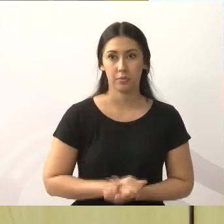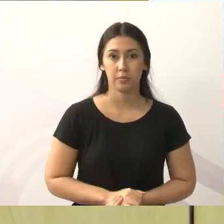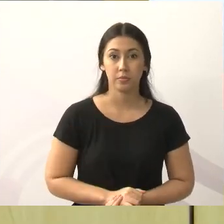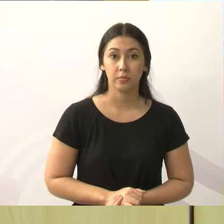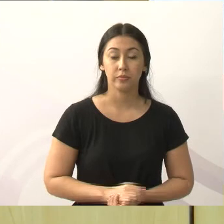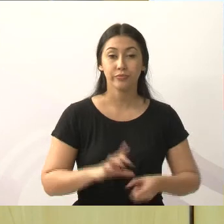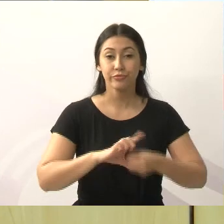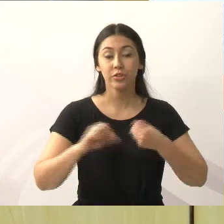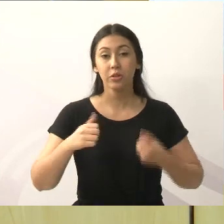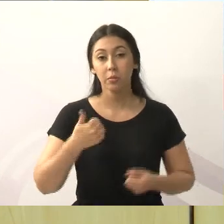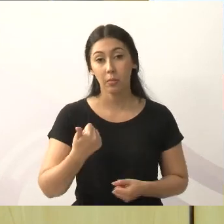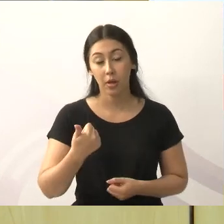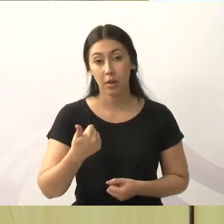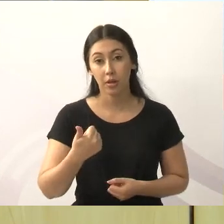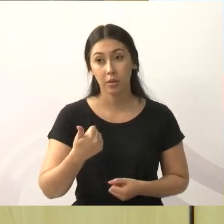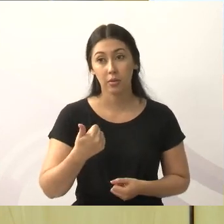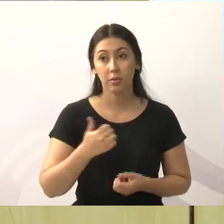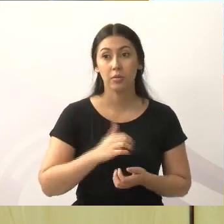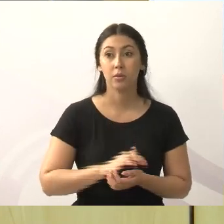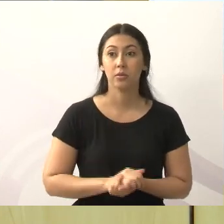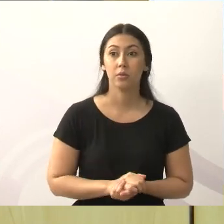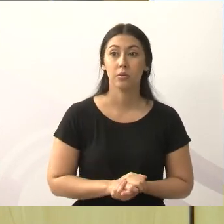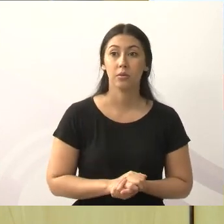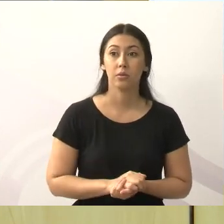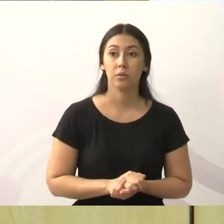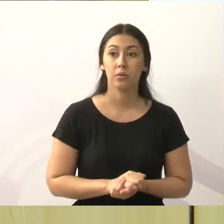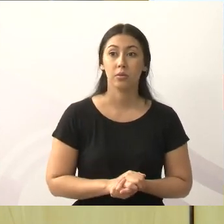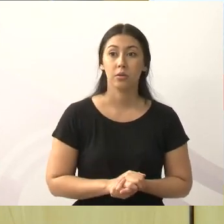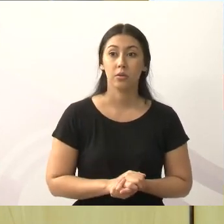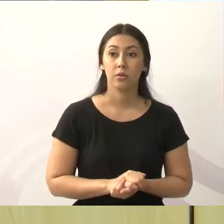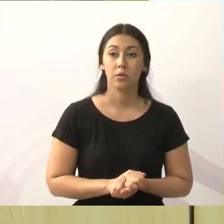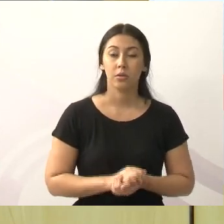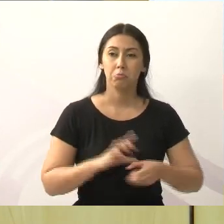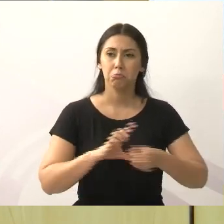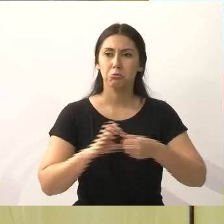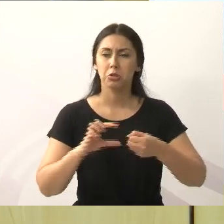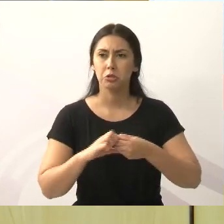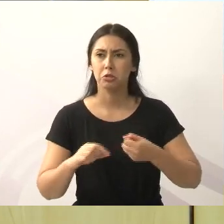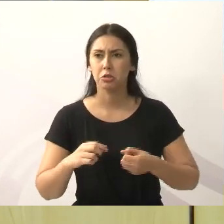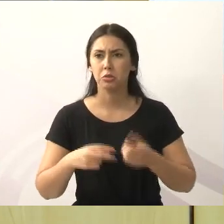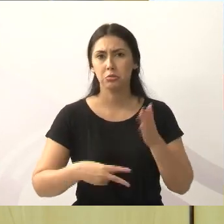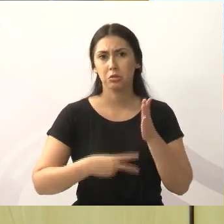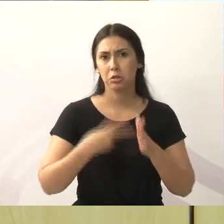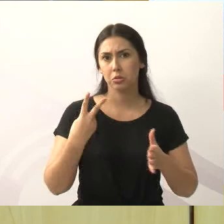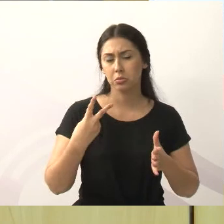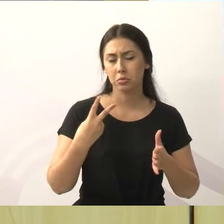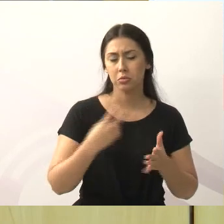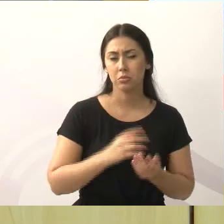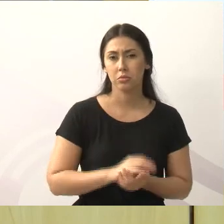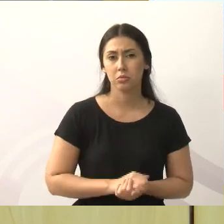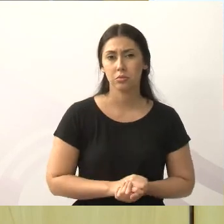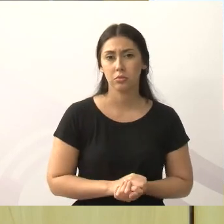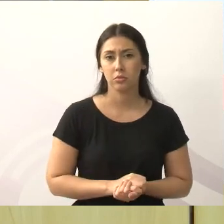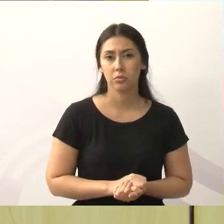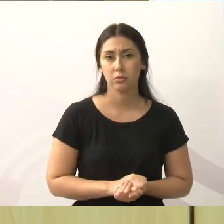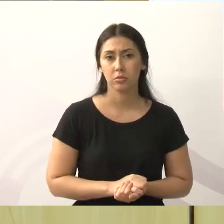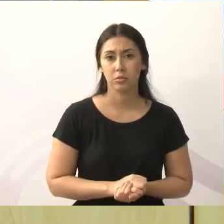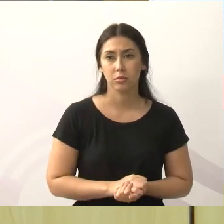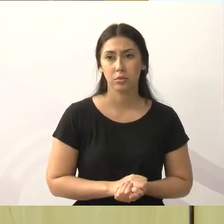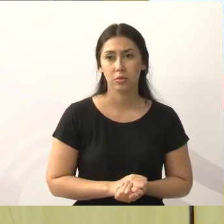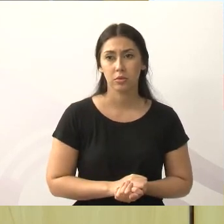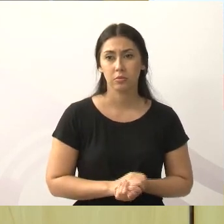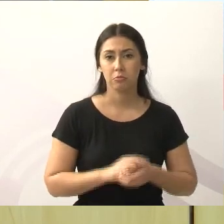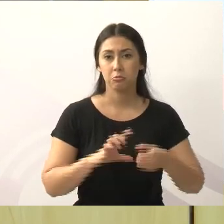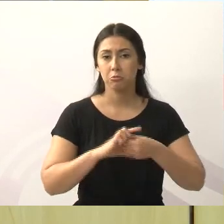Artigo 1º. A redação do atual artigo 2º passa a ser a seguinte: